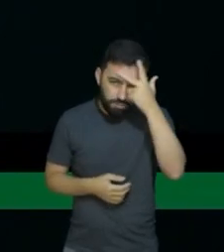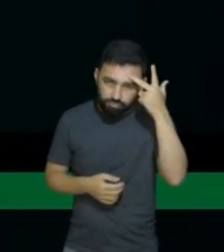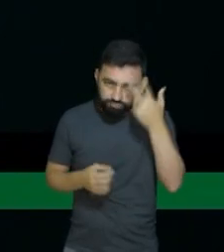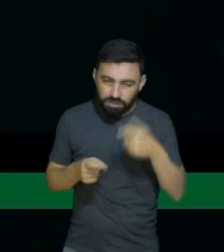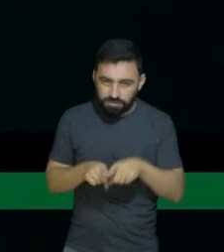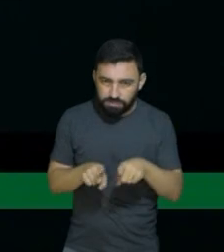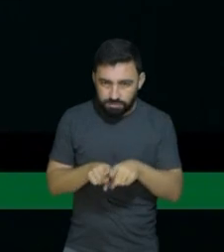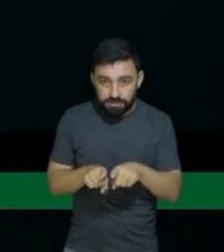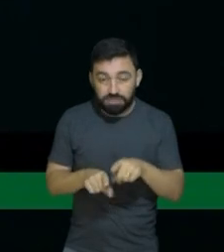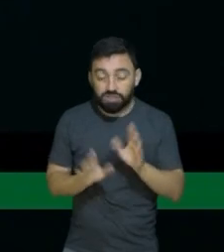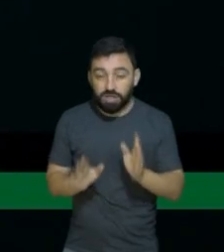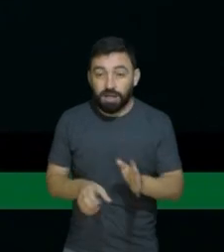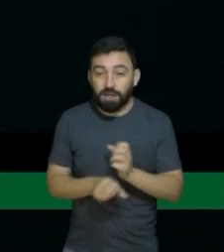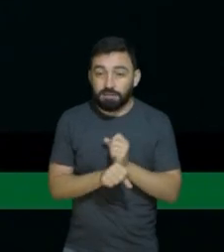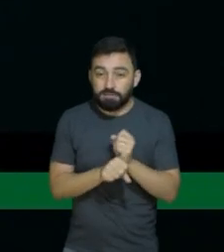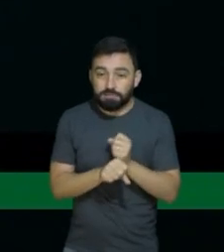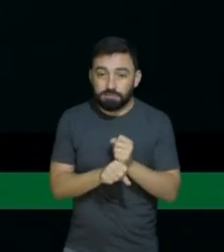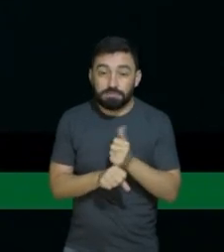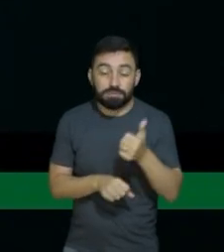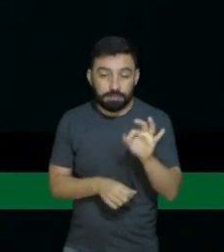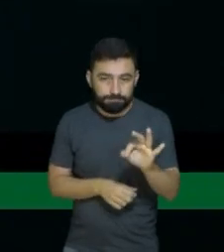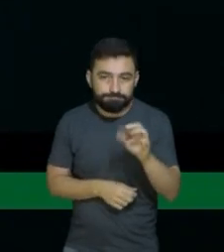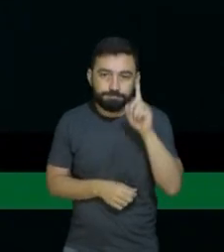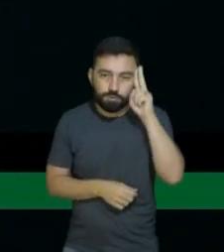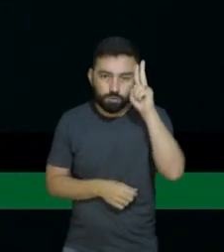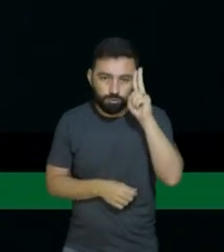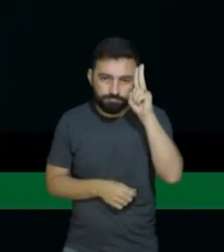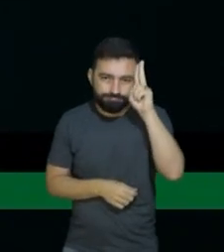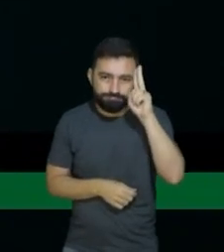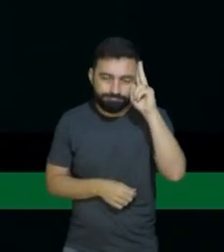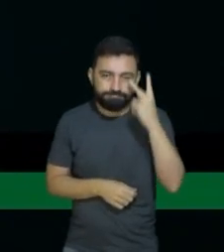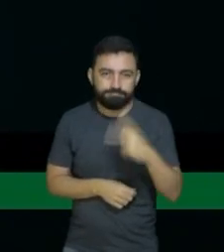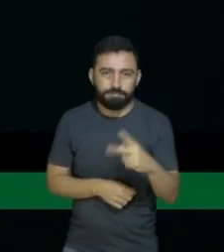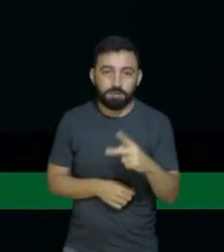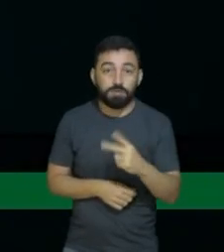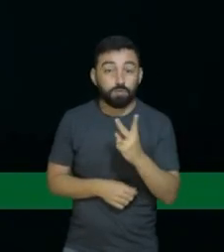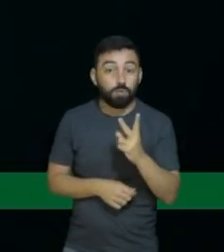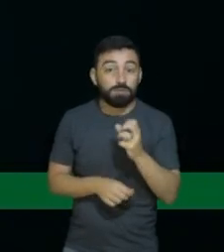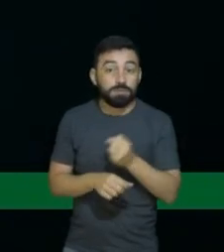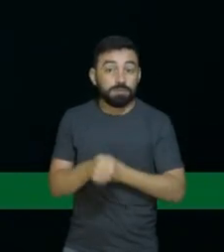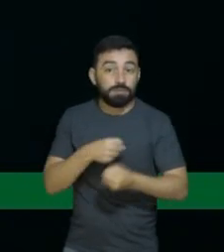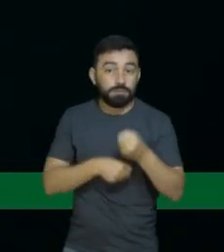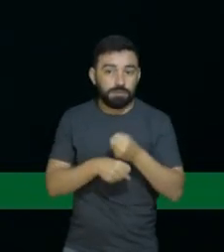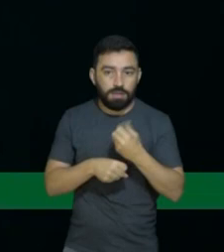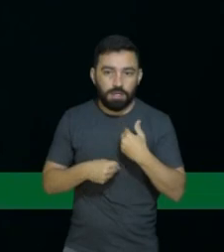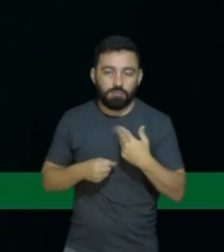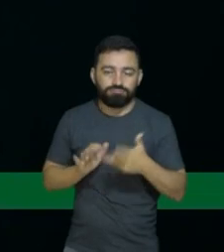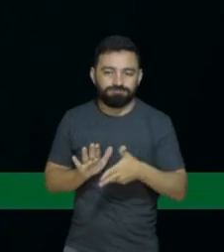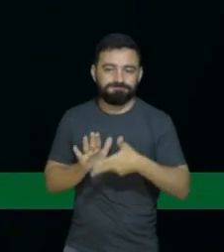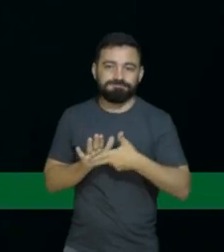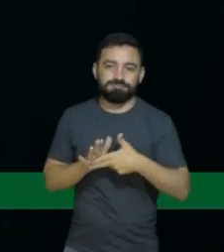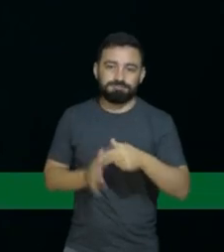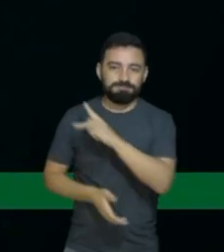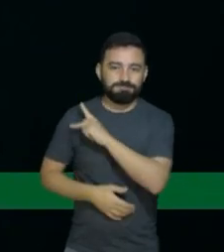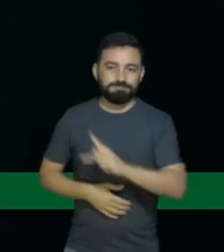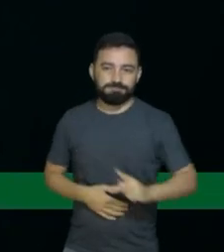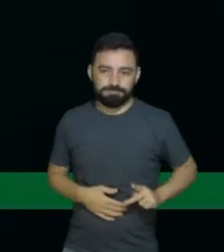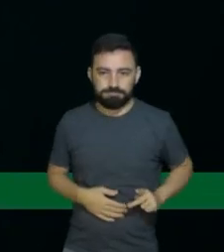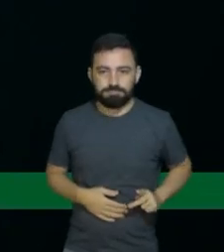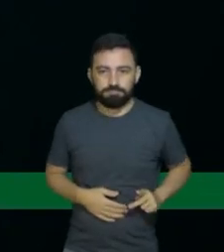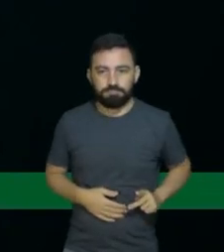10 anos de história eh há 2 anos atrás assumi como presidente e um dos